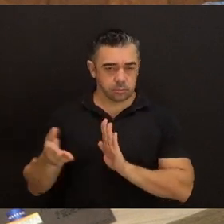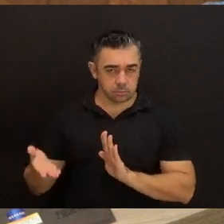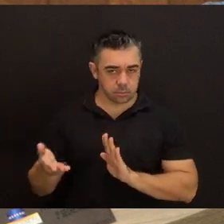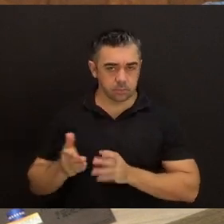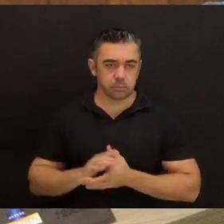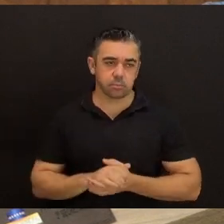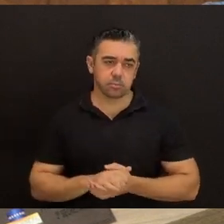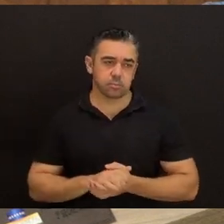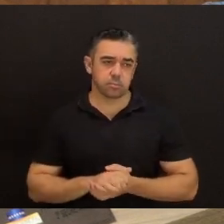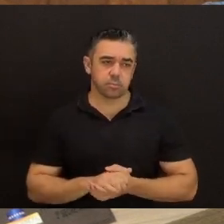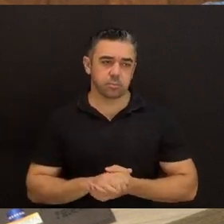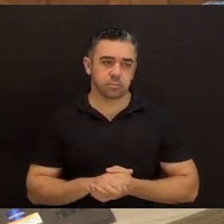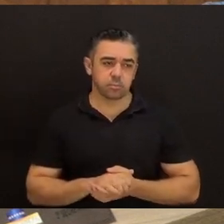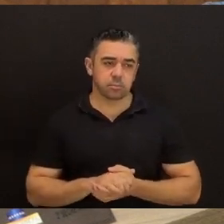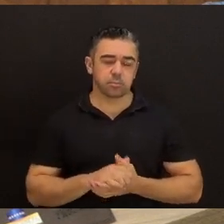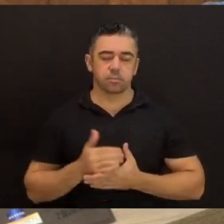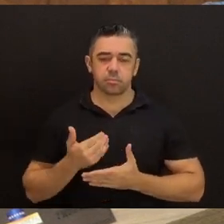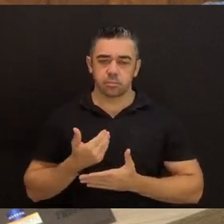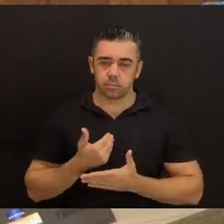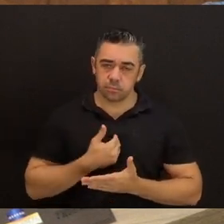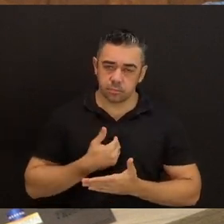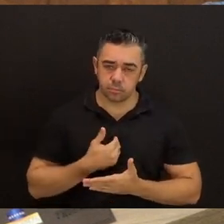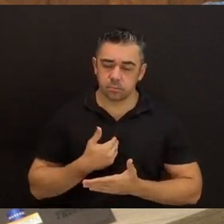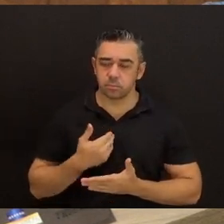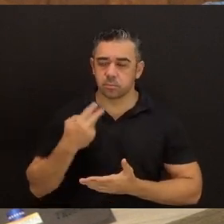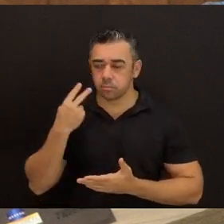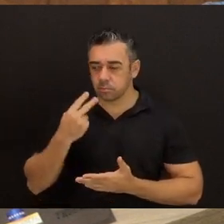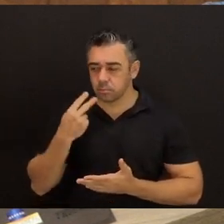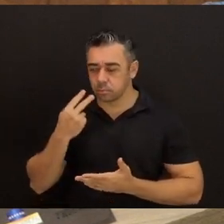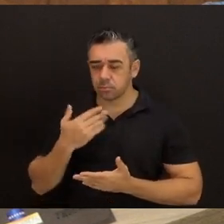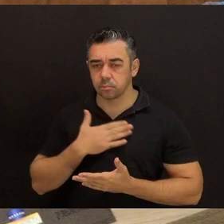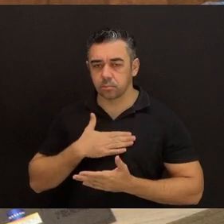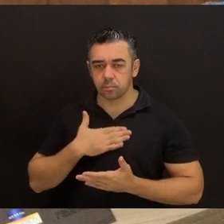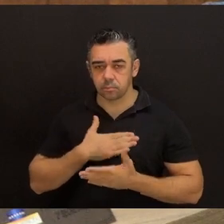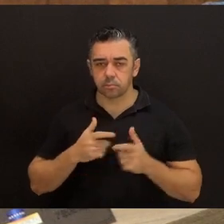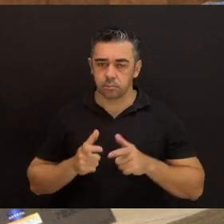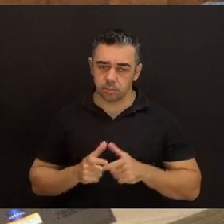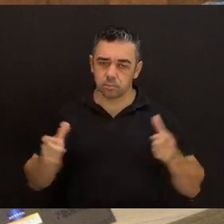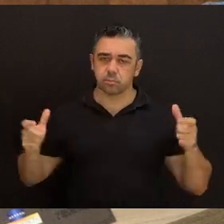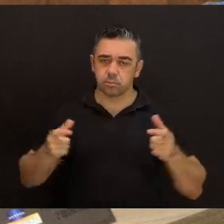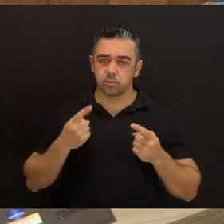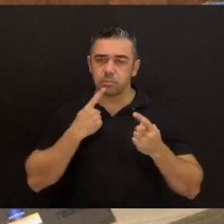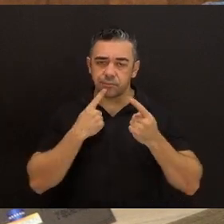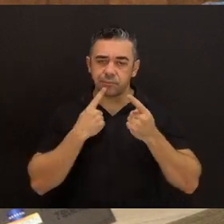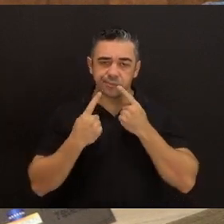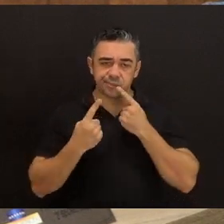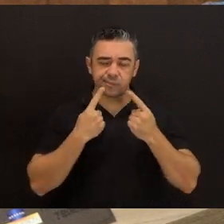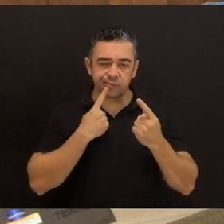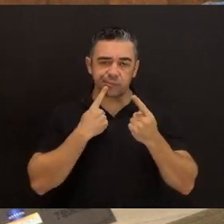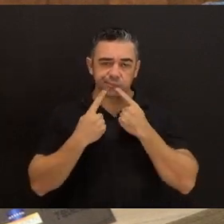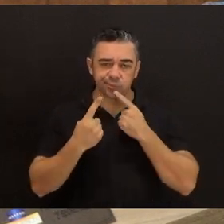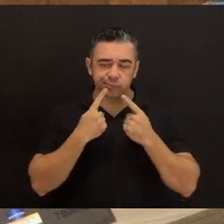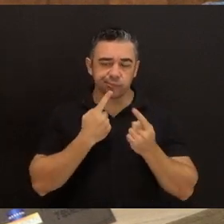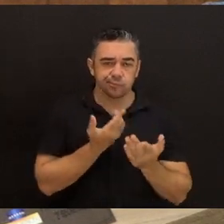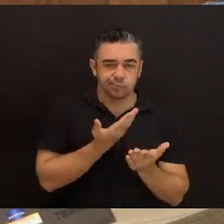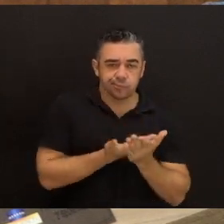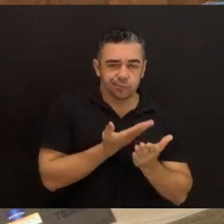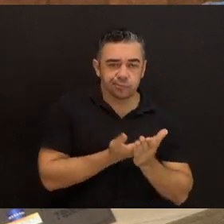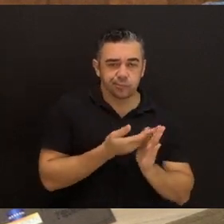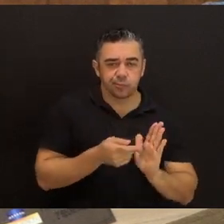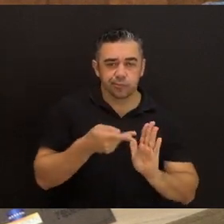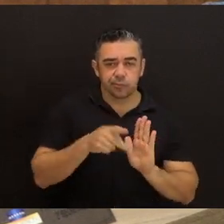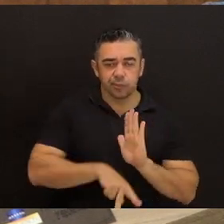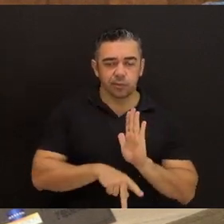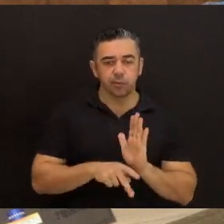eu sempre fui um vereador que gosta de ampliar os debates gostos de estudar os projetos e